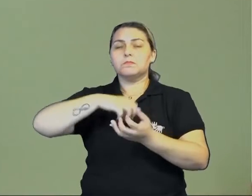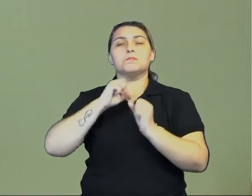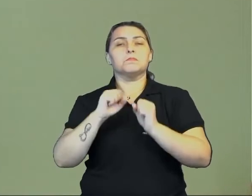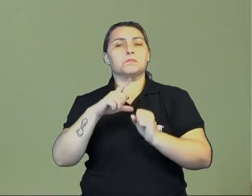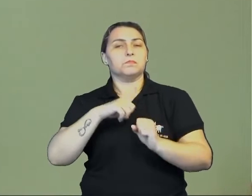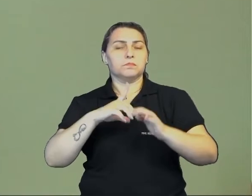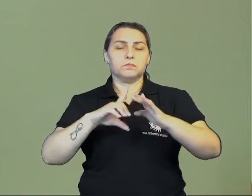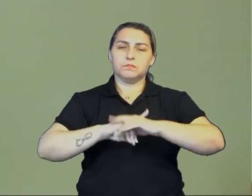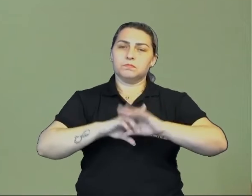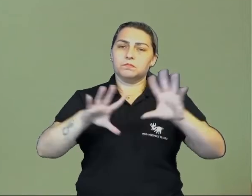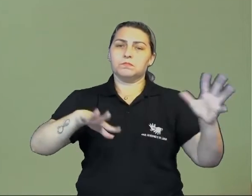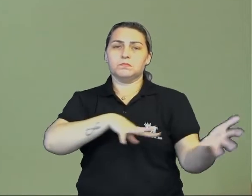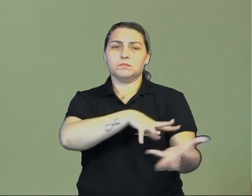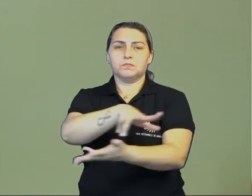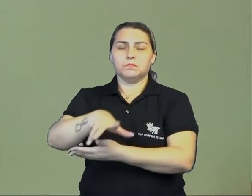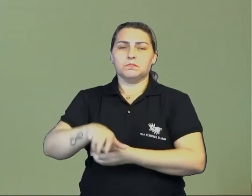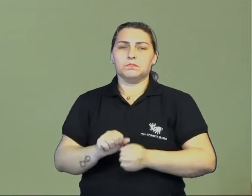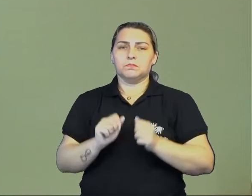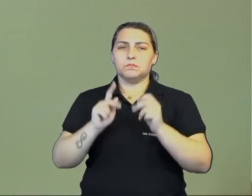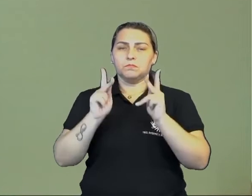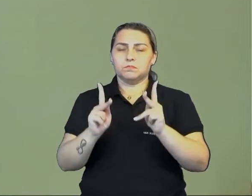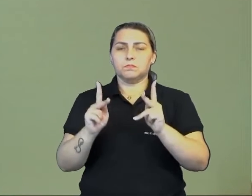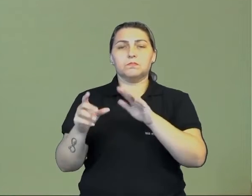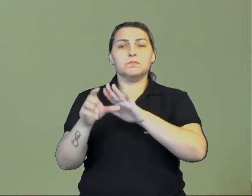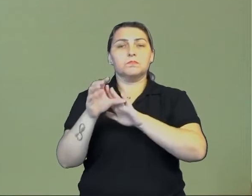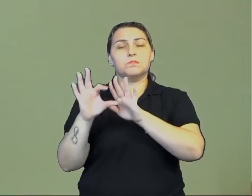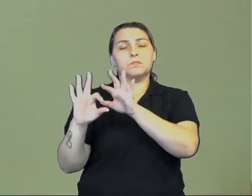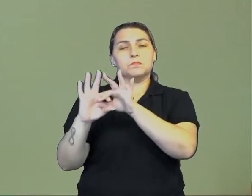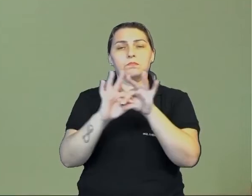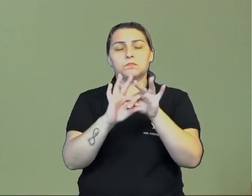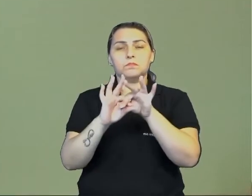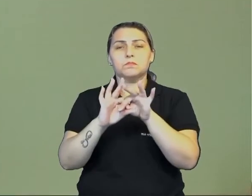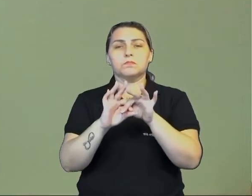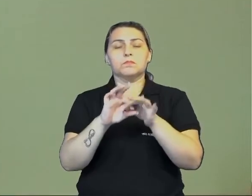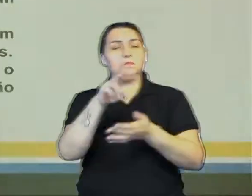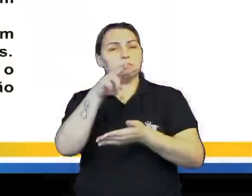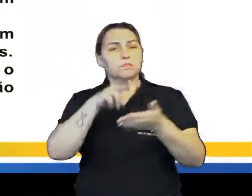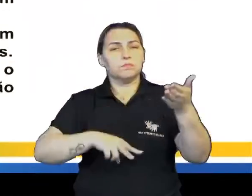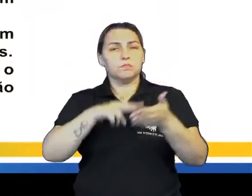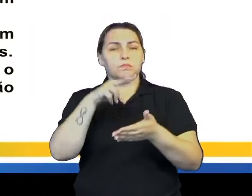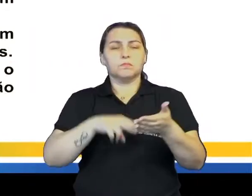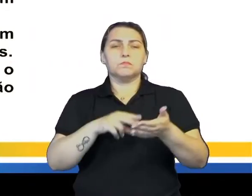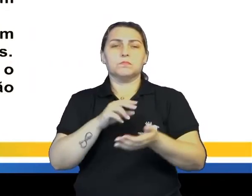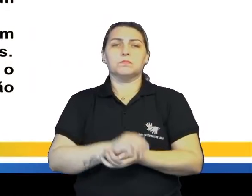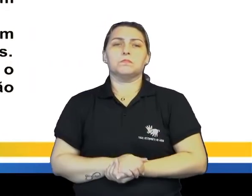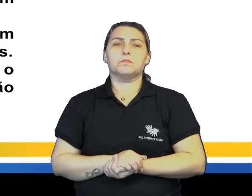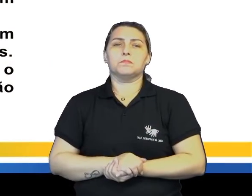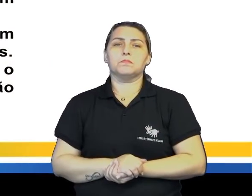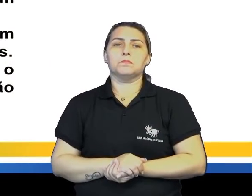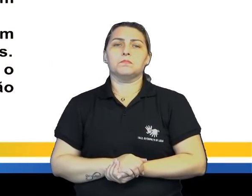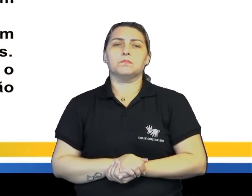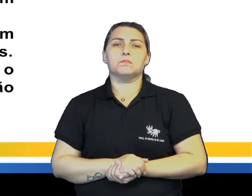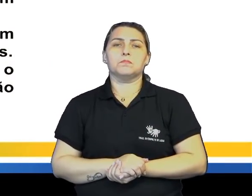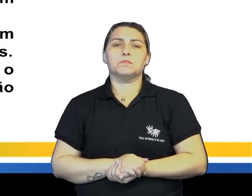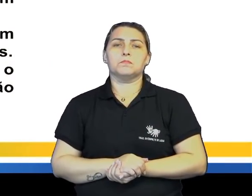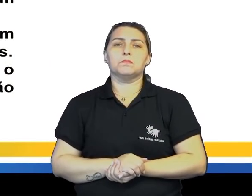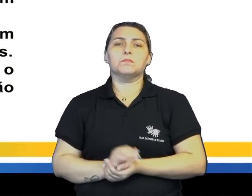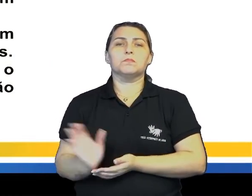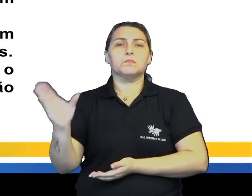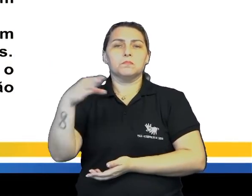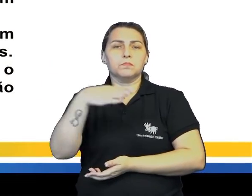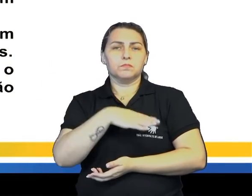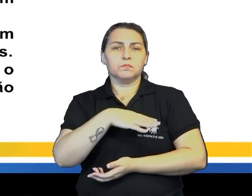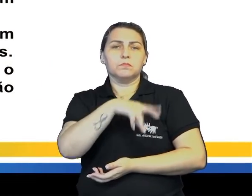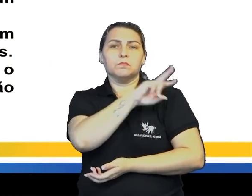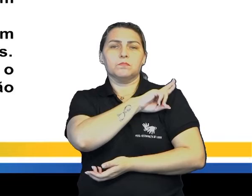ter democracia no mundo. Tá bom, pessoal? Então, o contexto aí, a gente vai fazer a leitura para vocês acompanhar. Tá bom? Uma vez que a